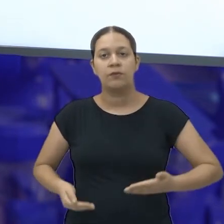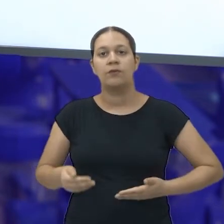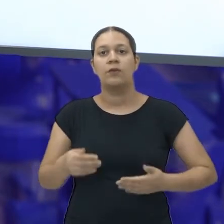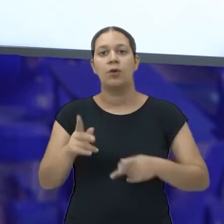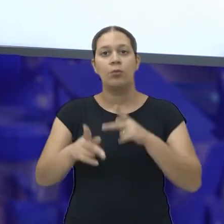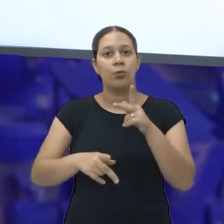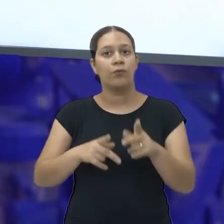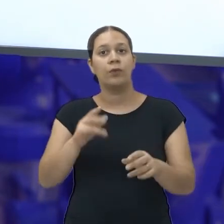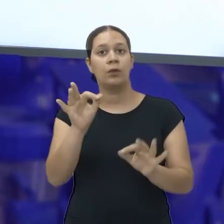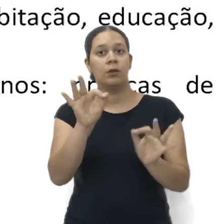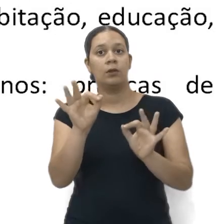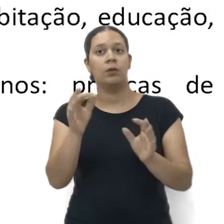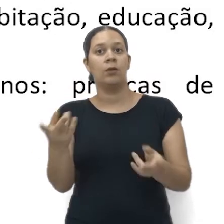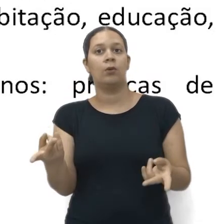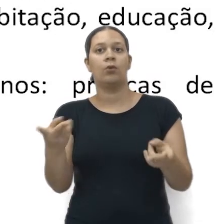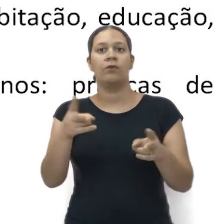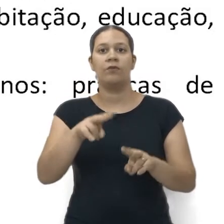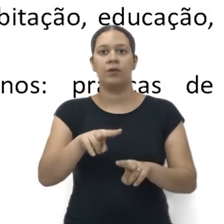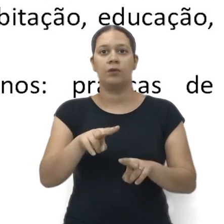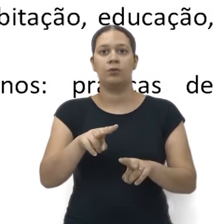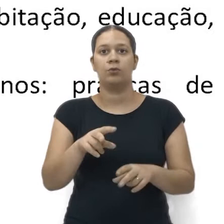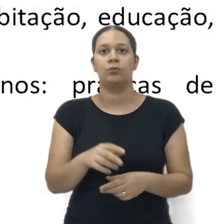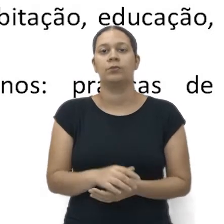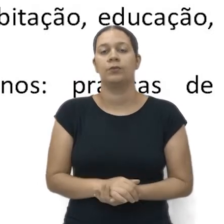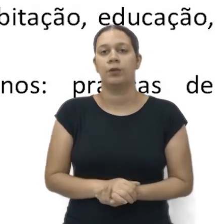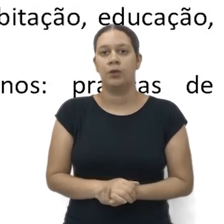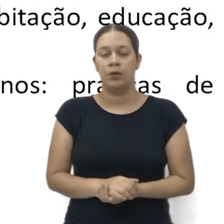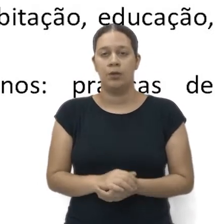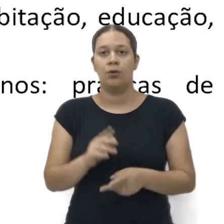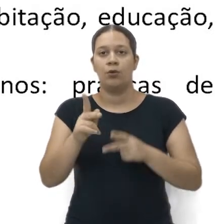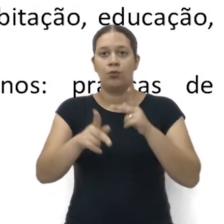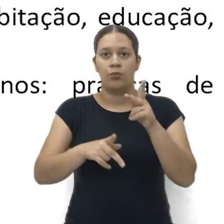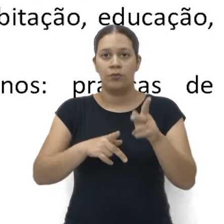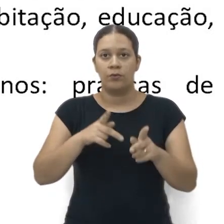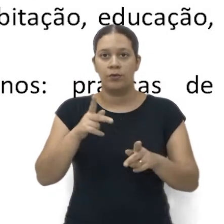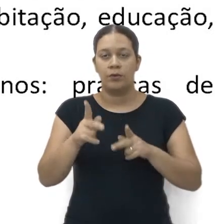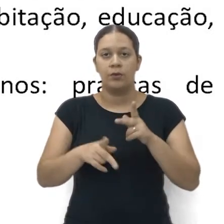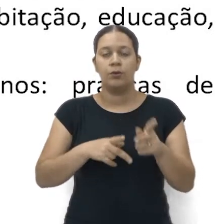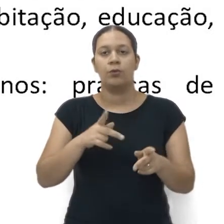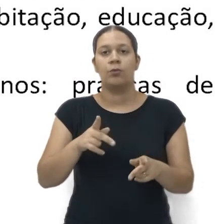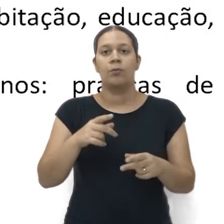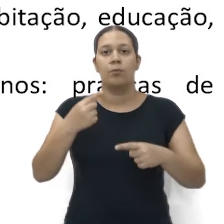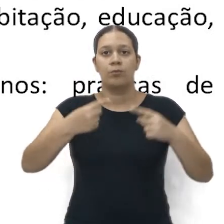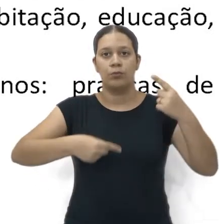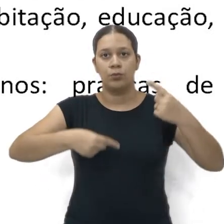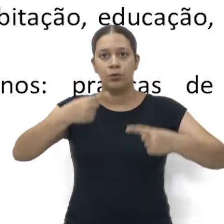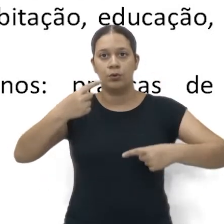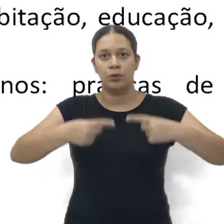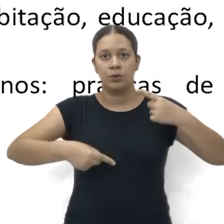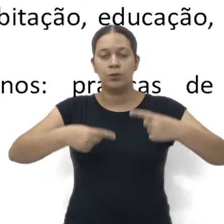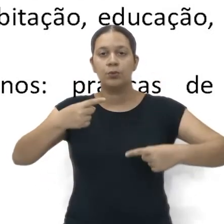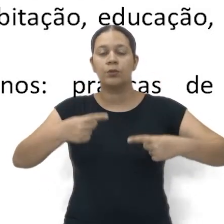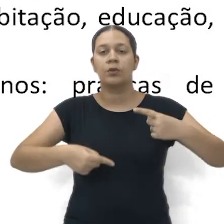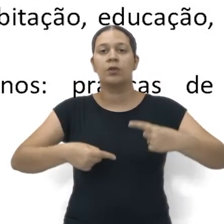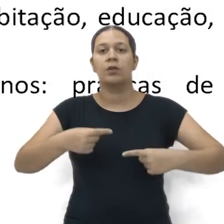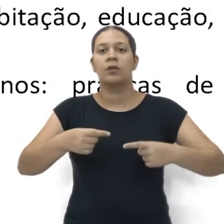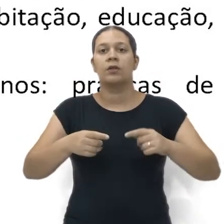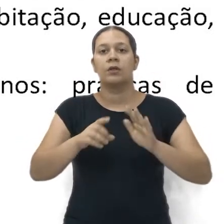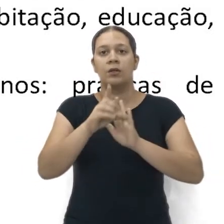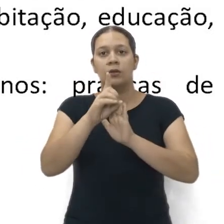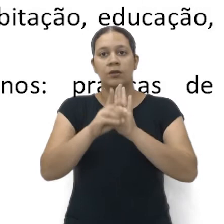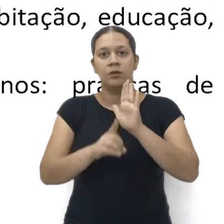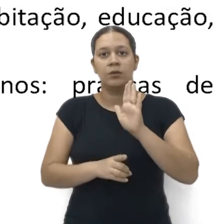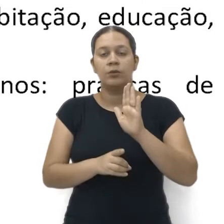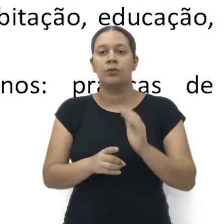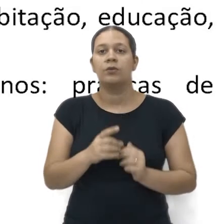inverso, né? Nós temos os direitos políticos, que é o direito de votar, é o direito de ser votado, é o